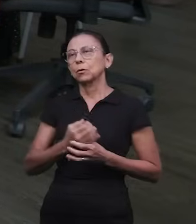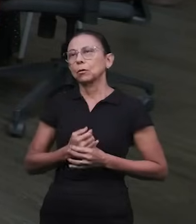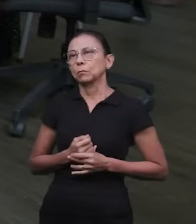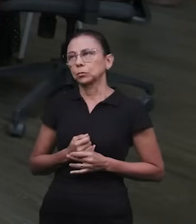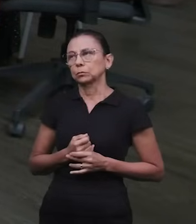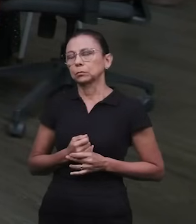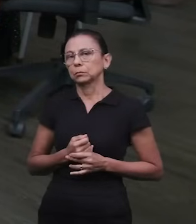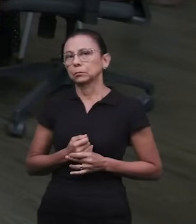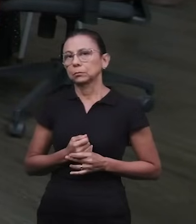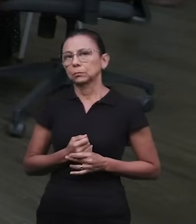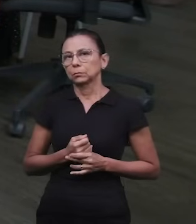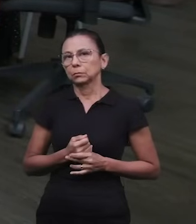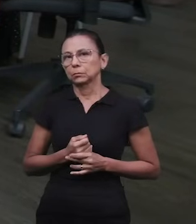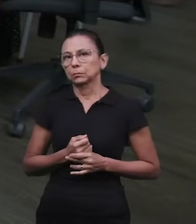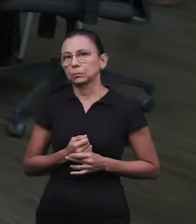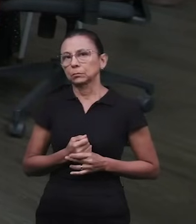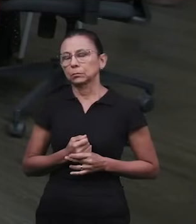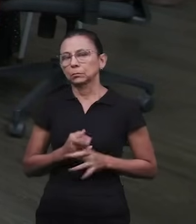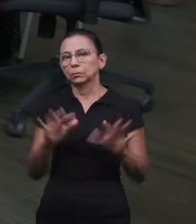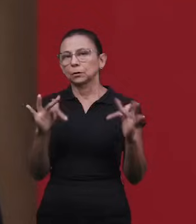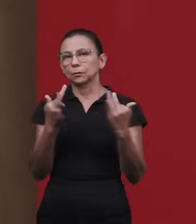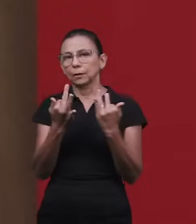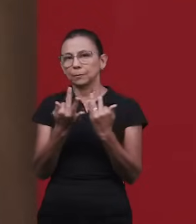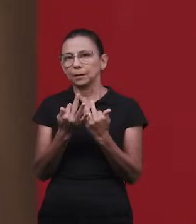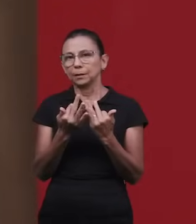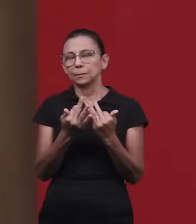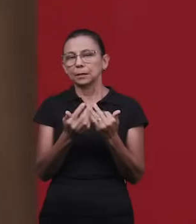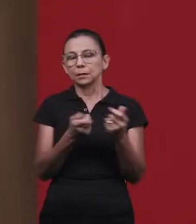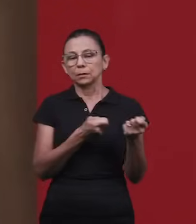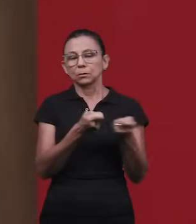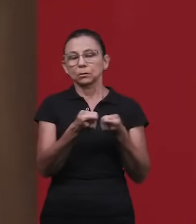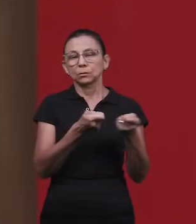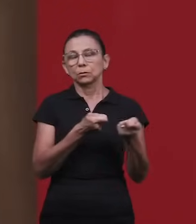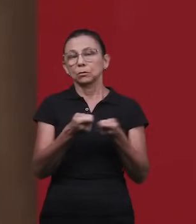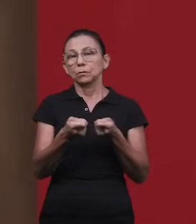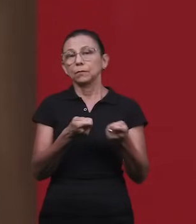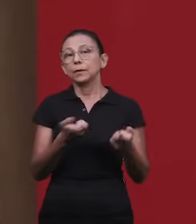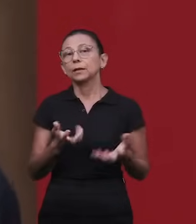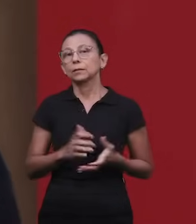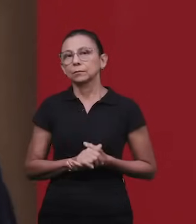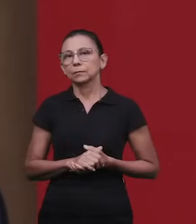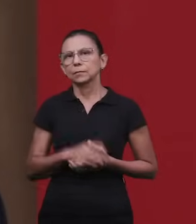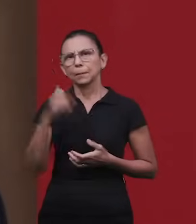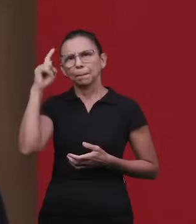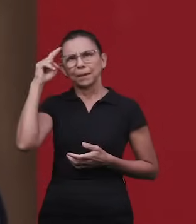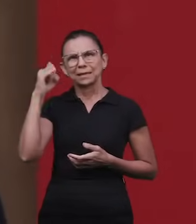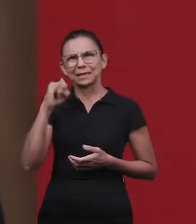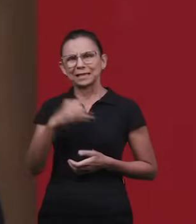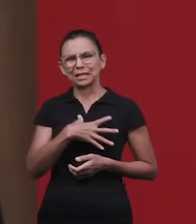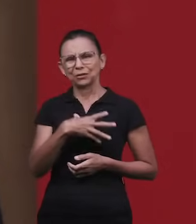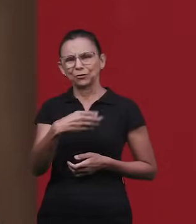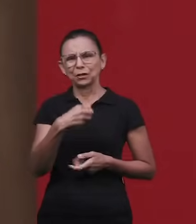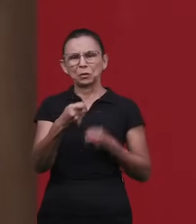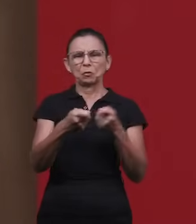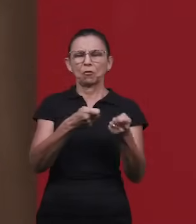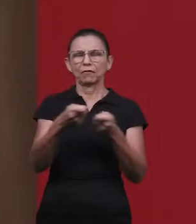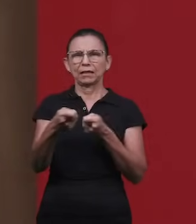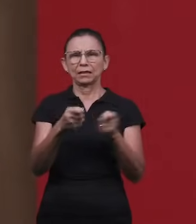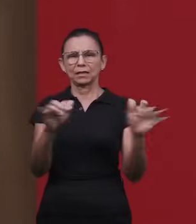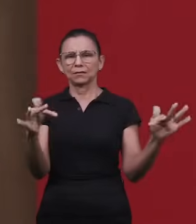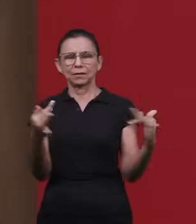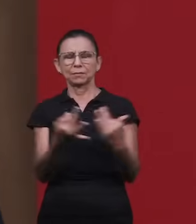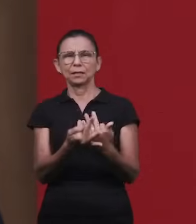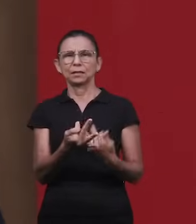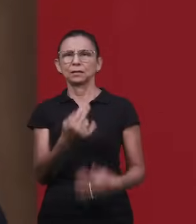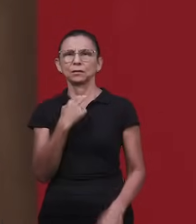você não tem um comando? Se os filhos tomarem o comando do lar, não funciona. Então os pais têm o governo da